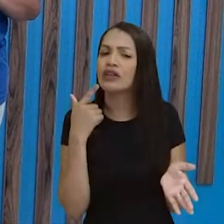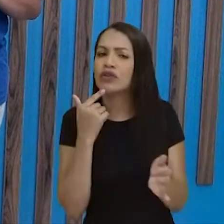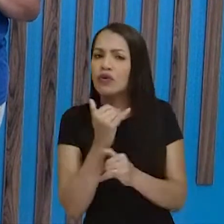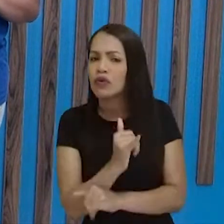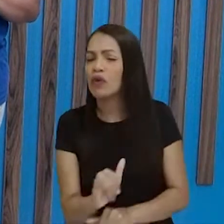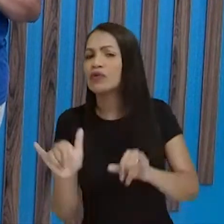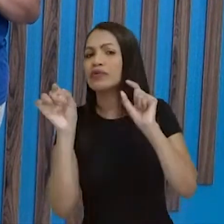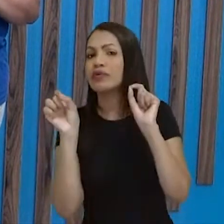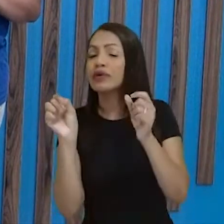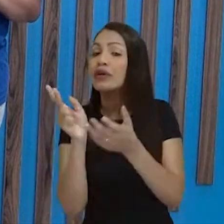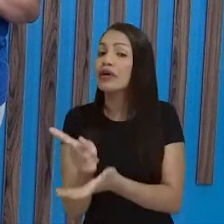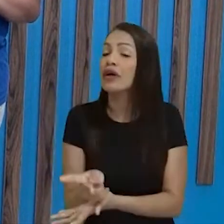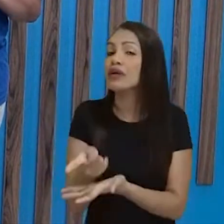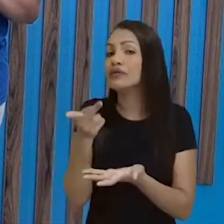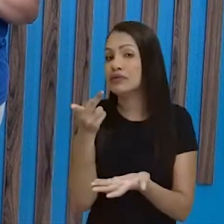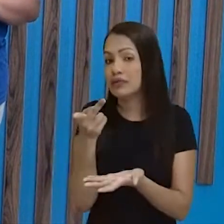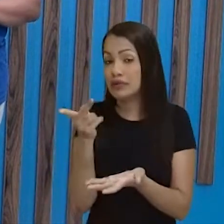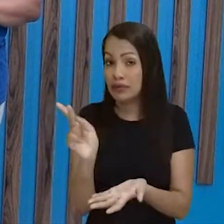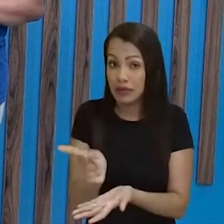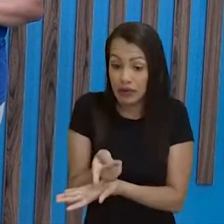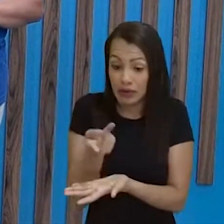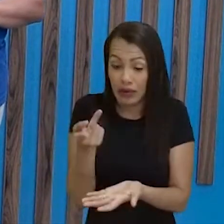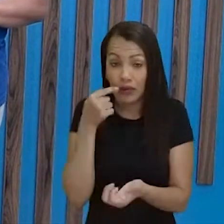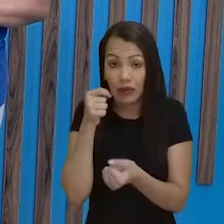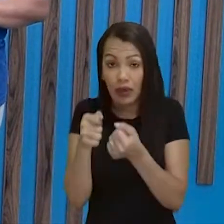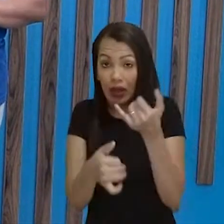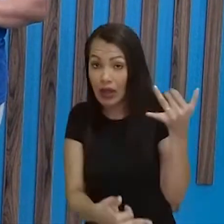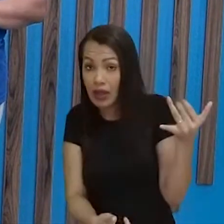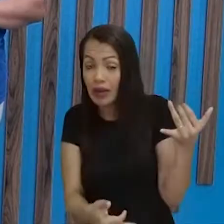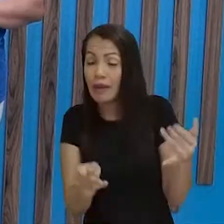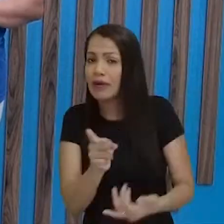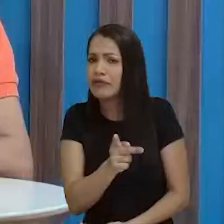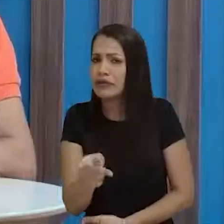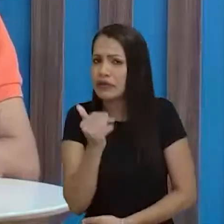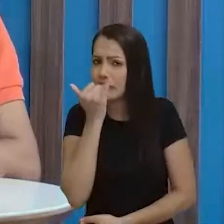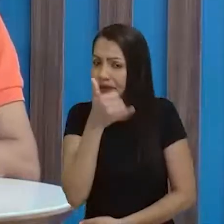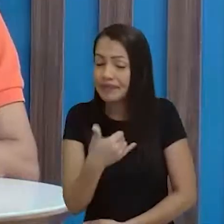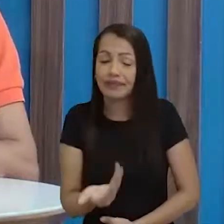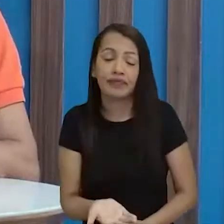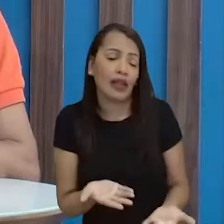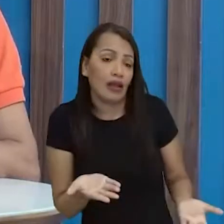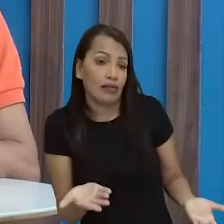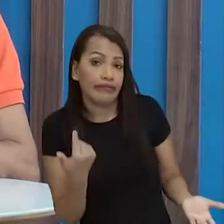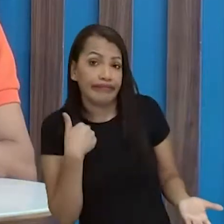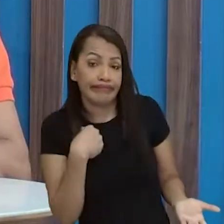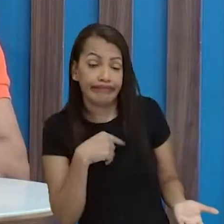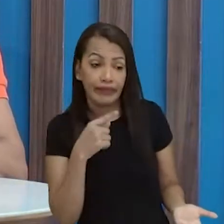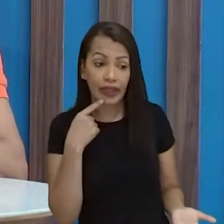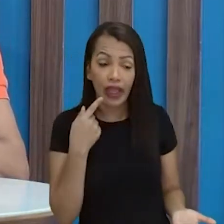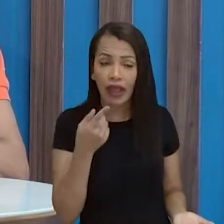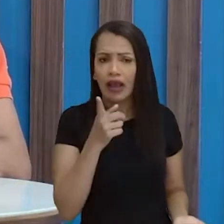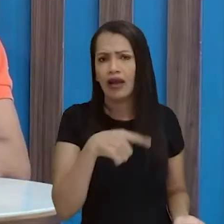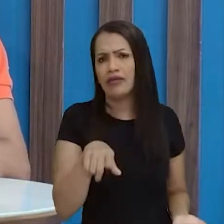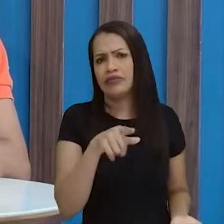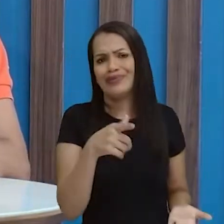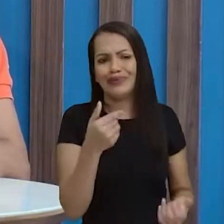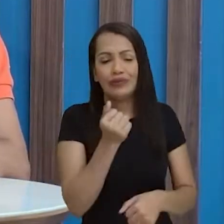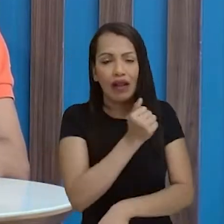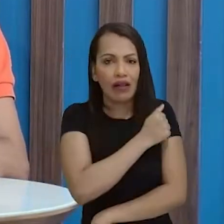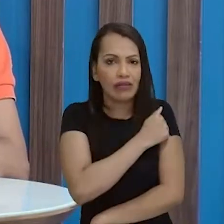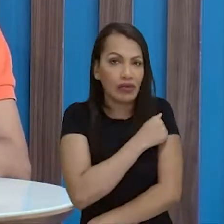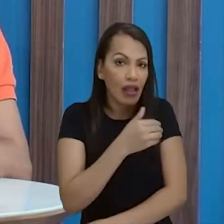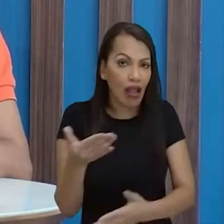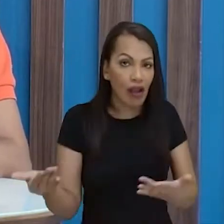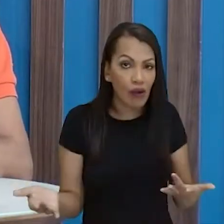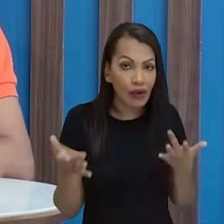que está acontecendo? O que está acontecendo aí nesse chat, professora Josi? Por enquanto, eles só estão prestando bastante